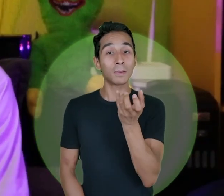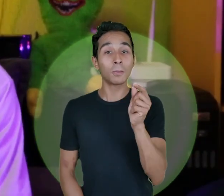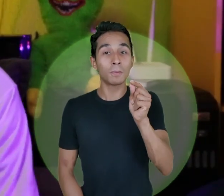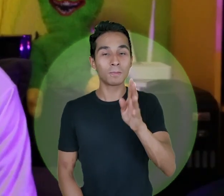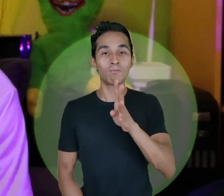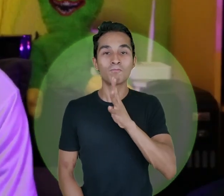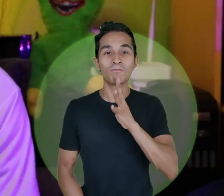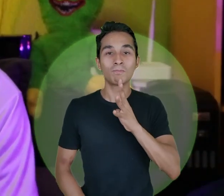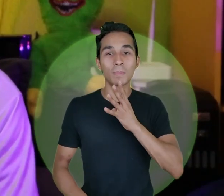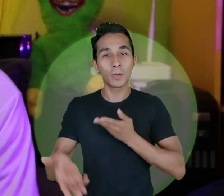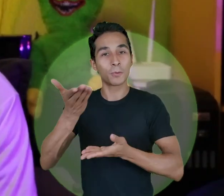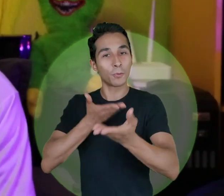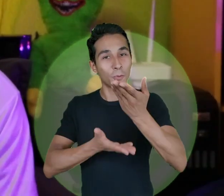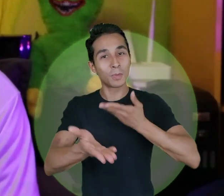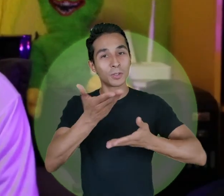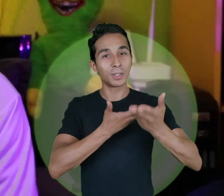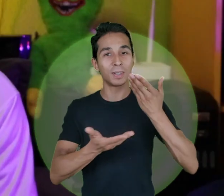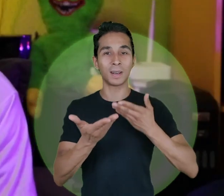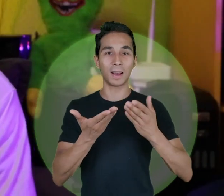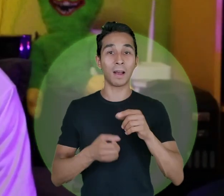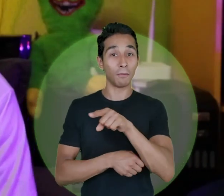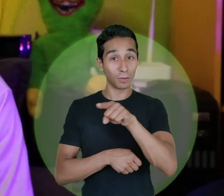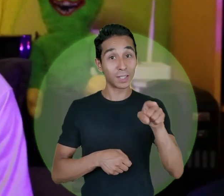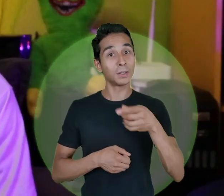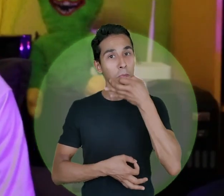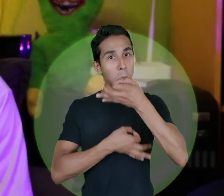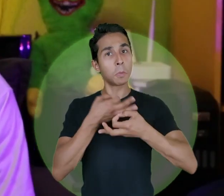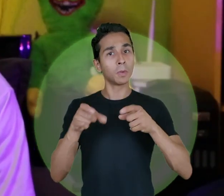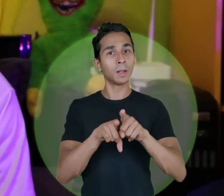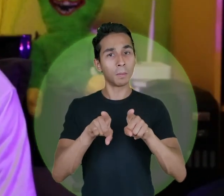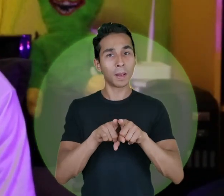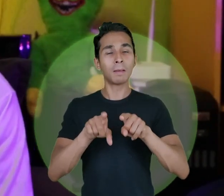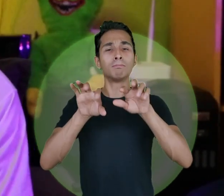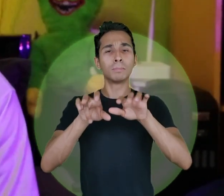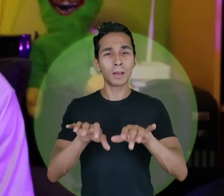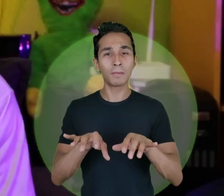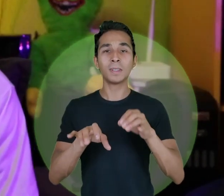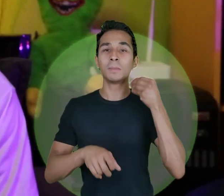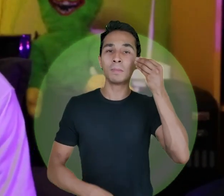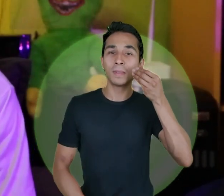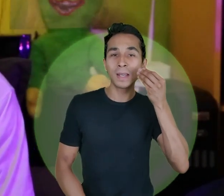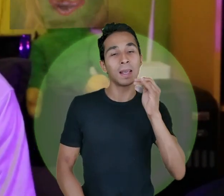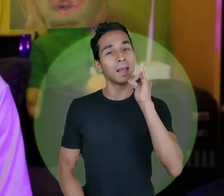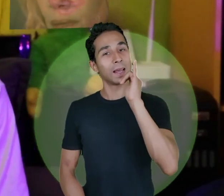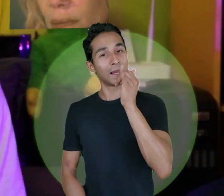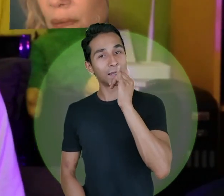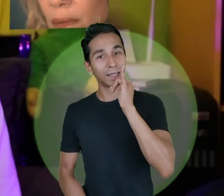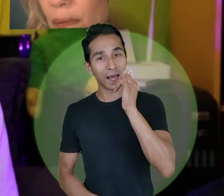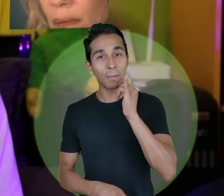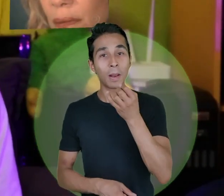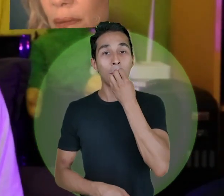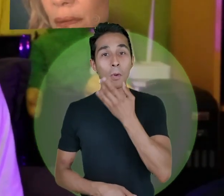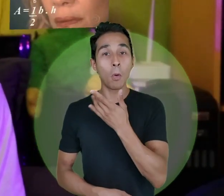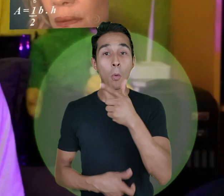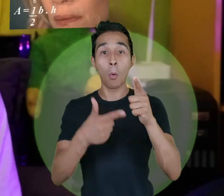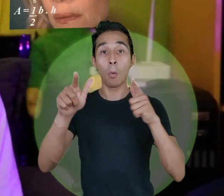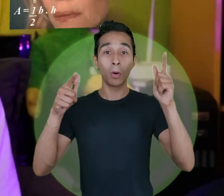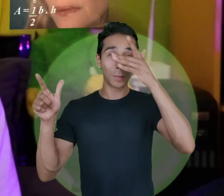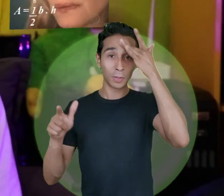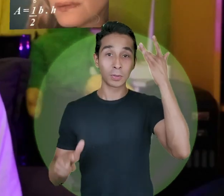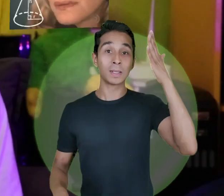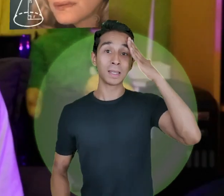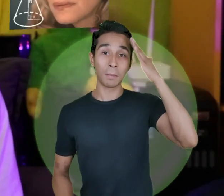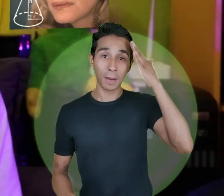aí conhecimentos, vivências, exemplos, coisas que vocês queiram que outras pessoas, né, queriam saber